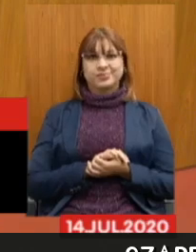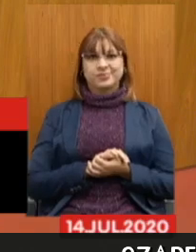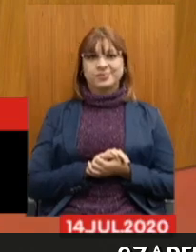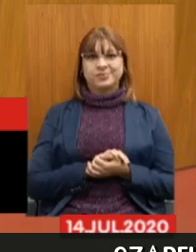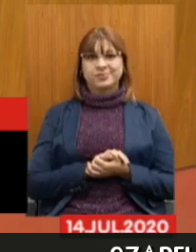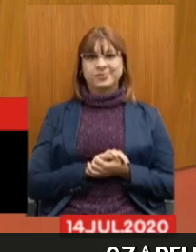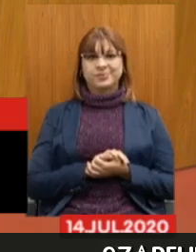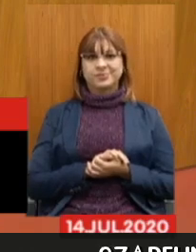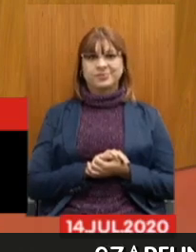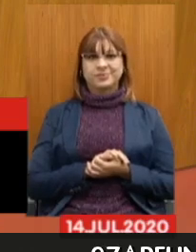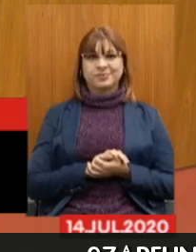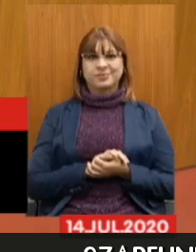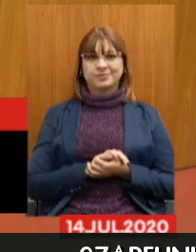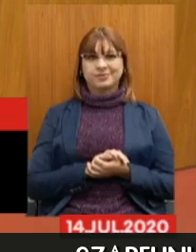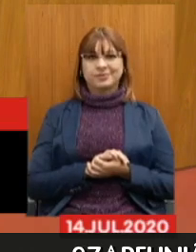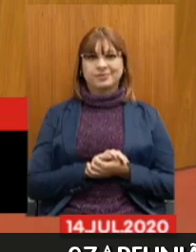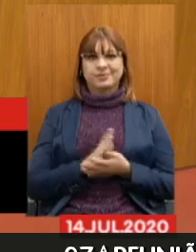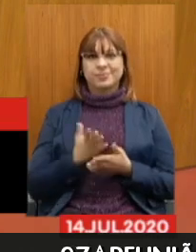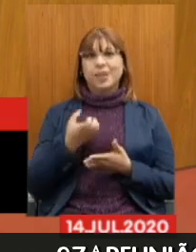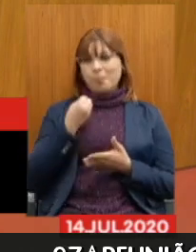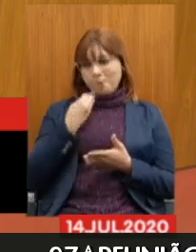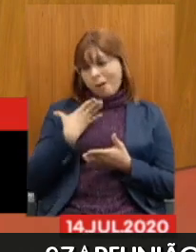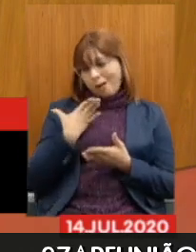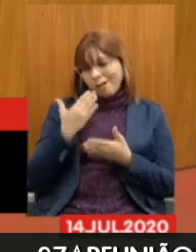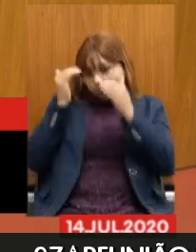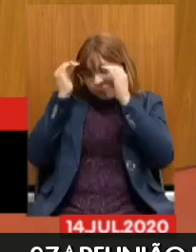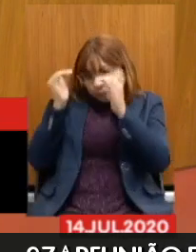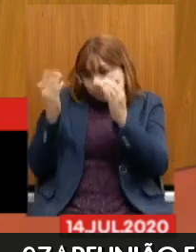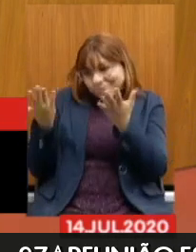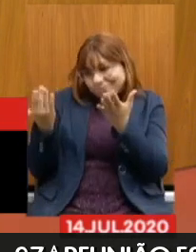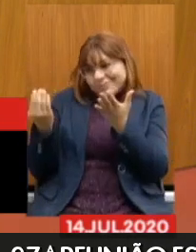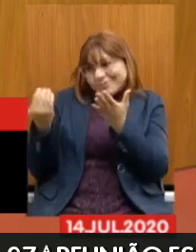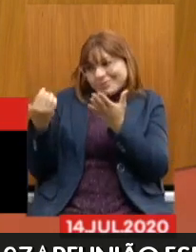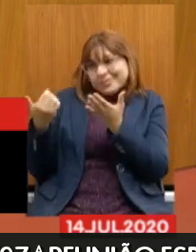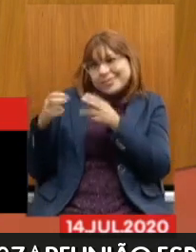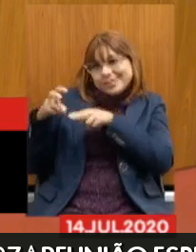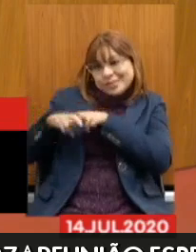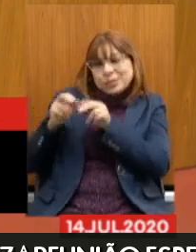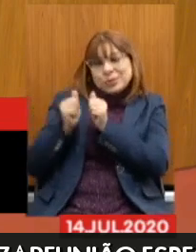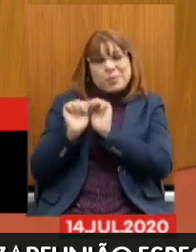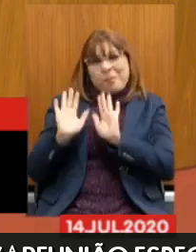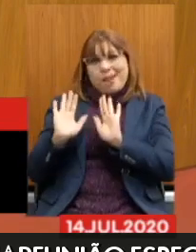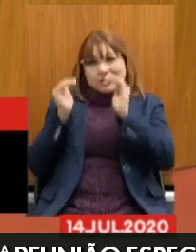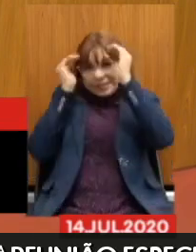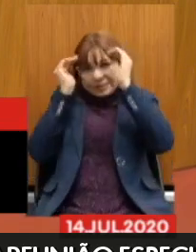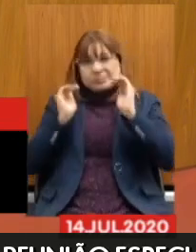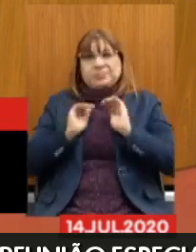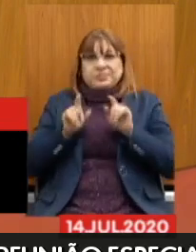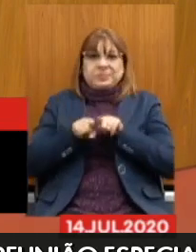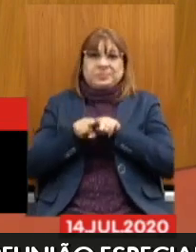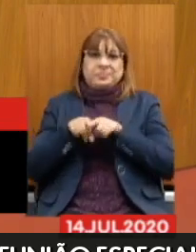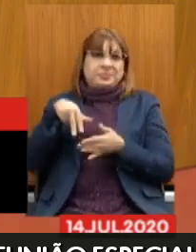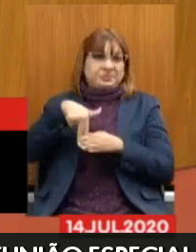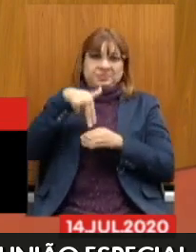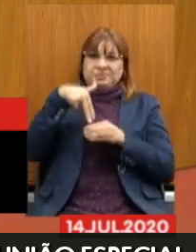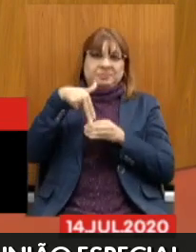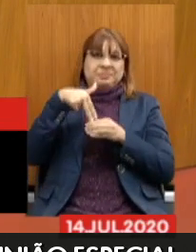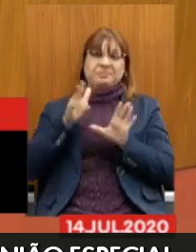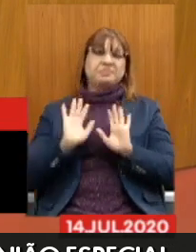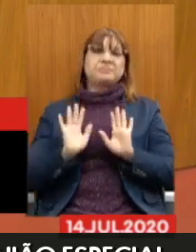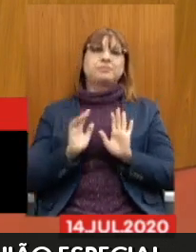conveniência mesmo, eu ficar aí ao lado. Ia ser uma honra para mim, mas aqui está também, estou muito honrada. O microfone está ligado?